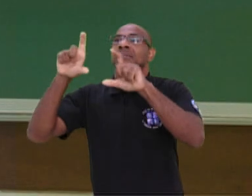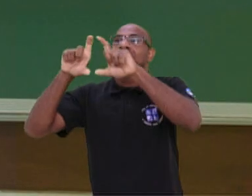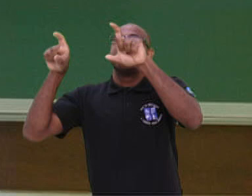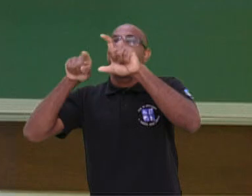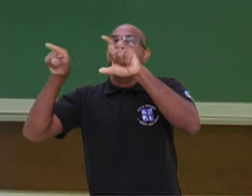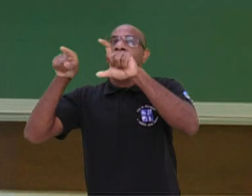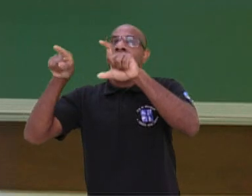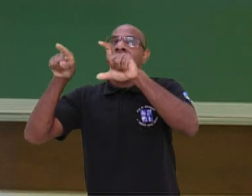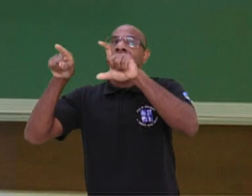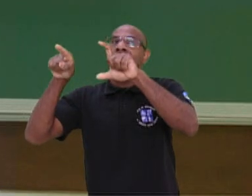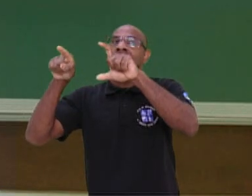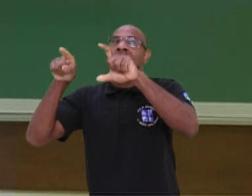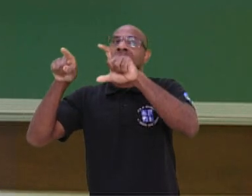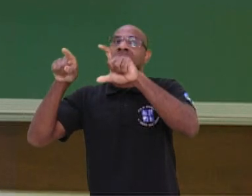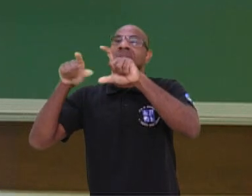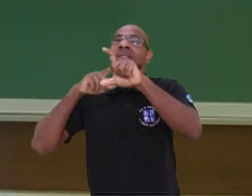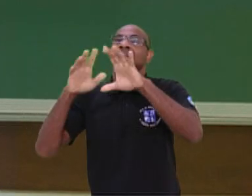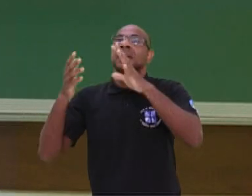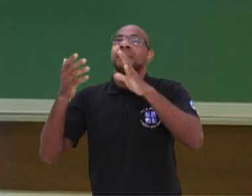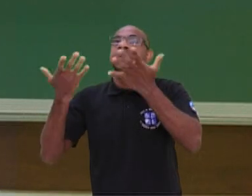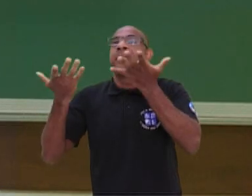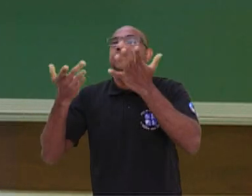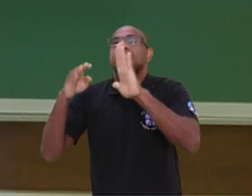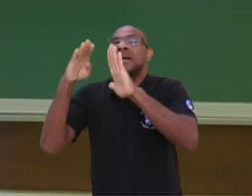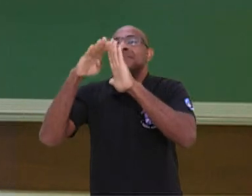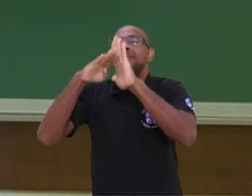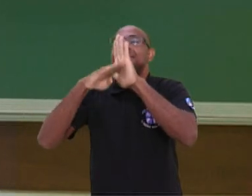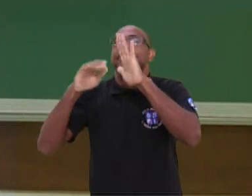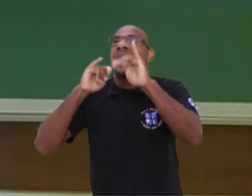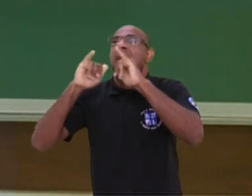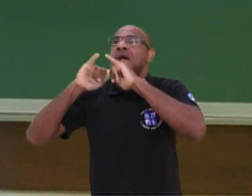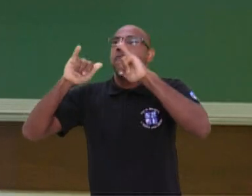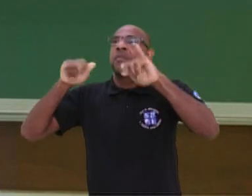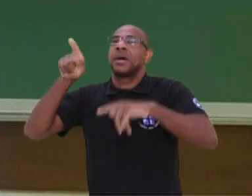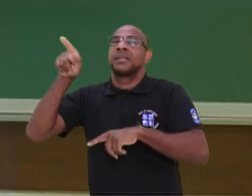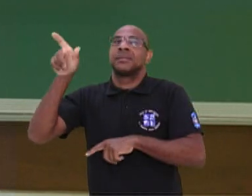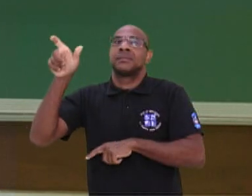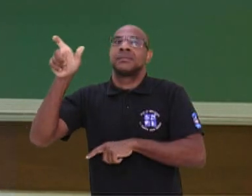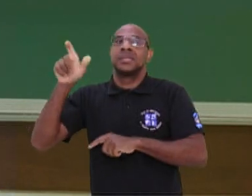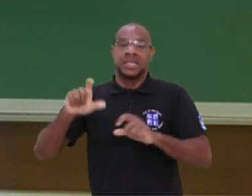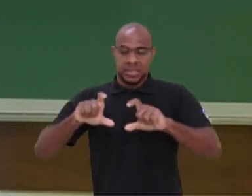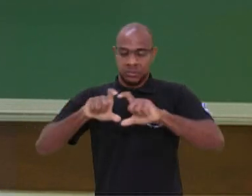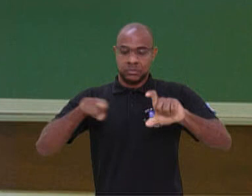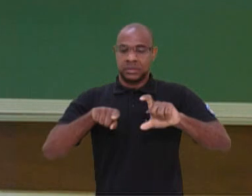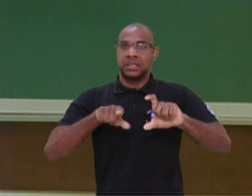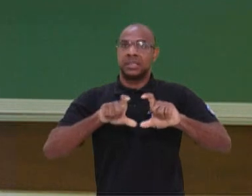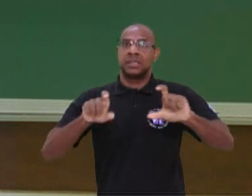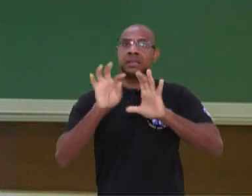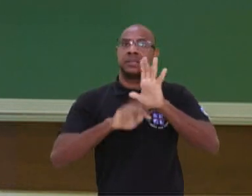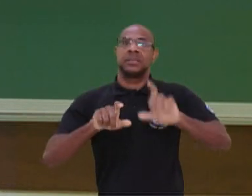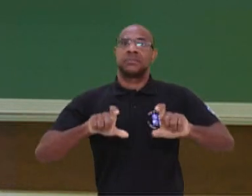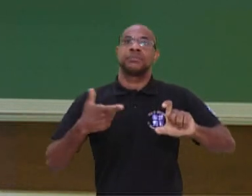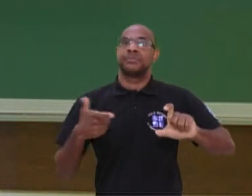Há uma porção de dados que o infográfico apresenta e que o texto não discorre, não se debruça.